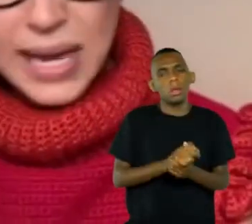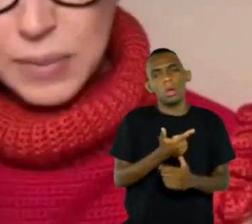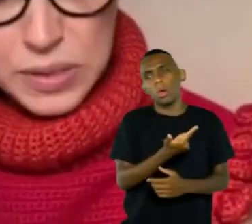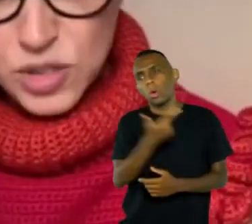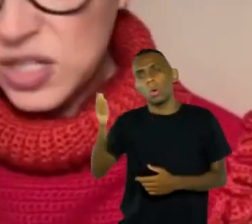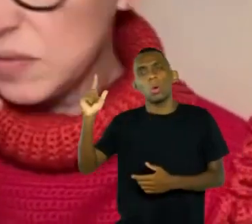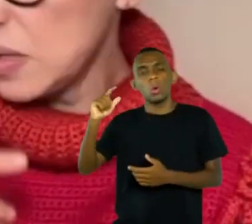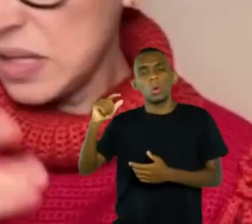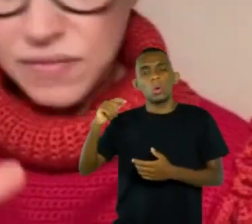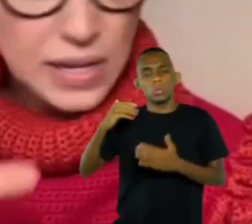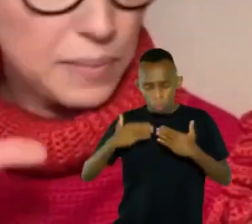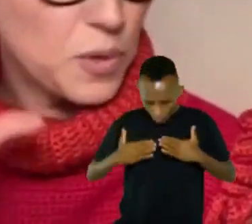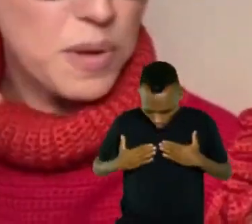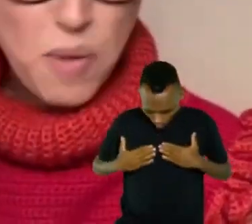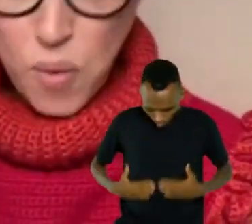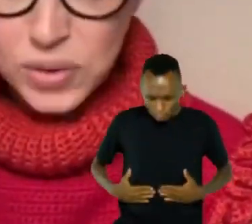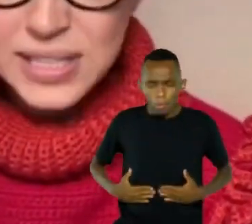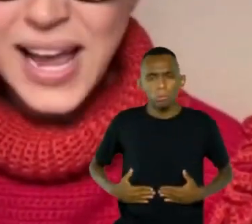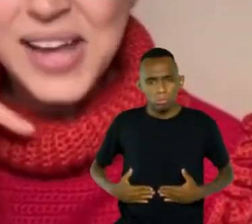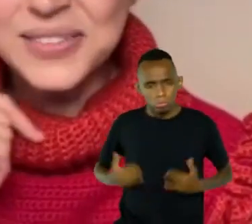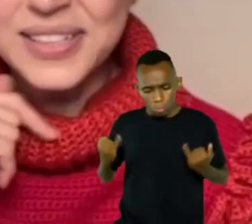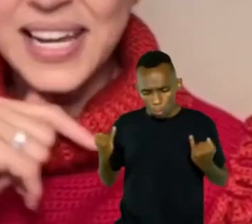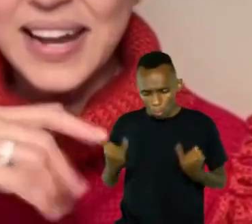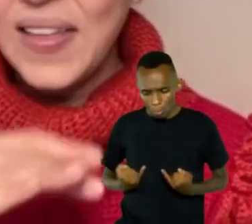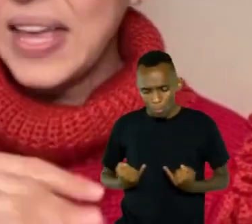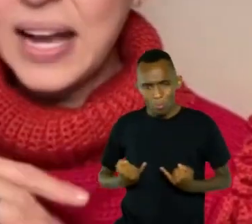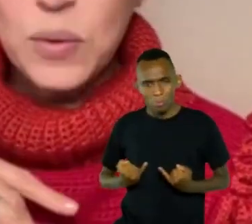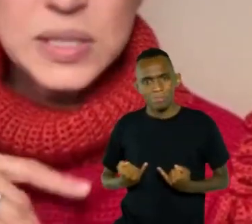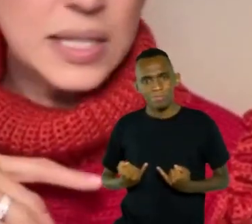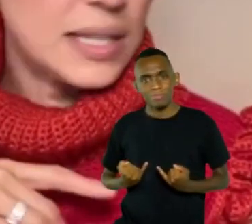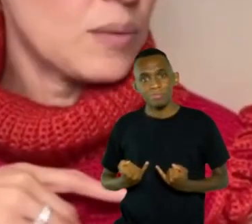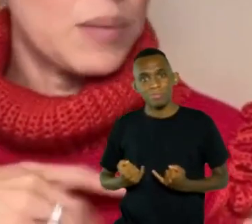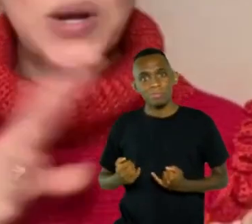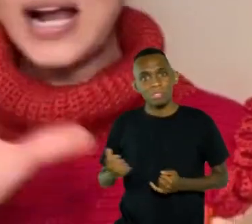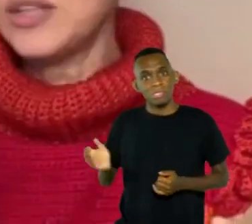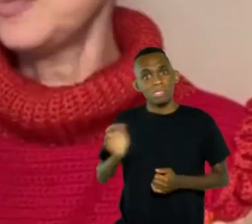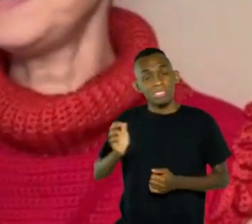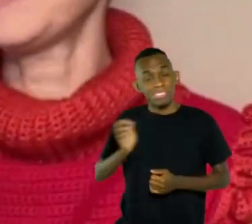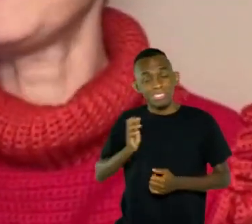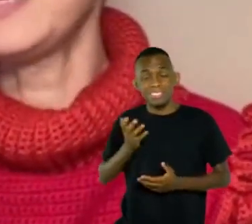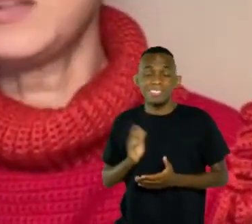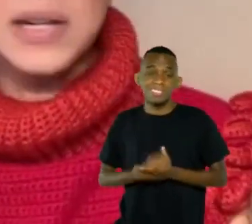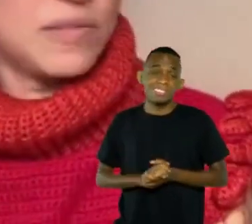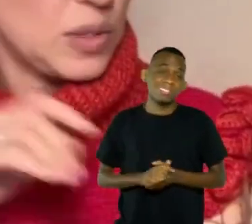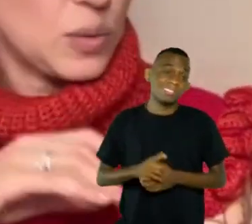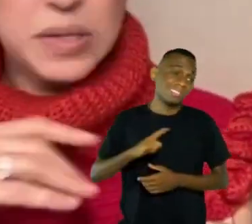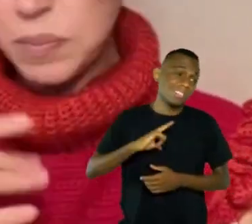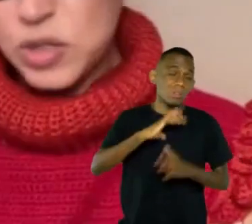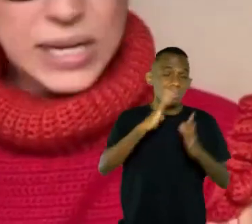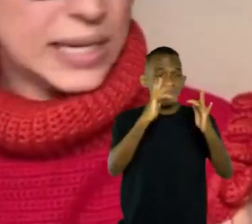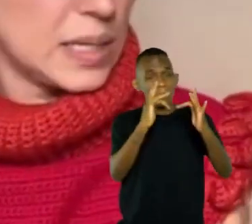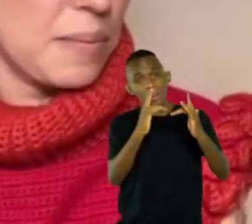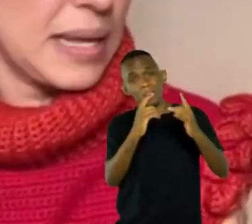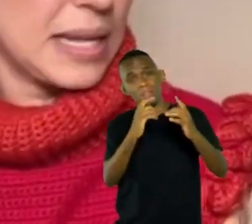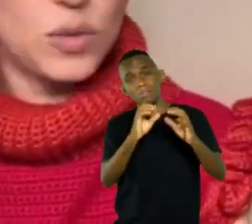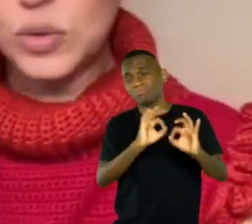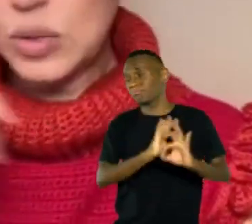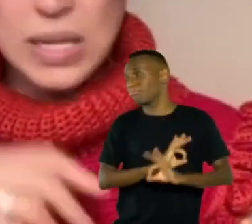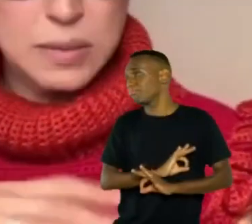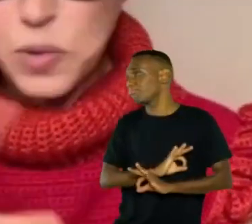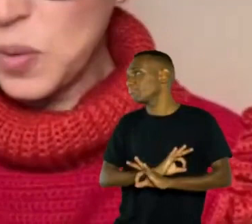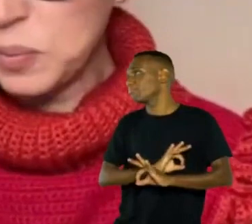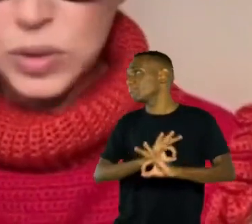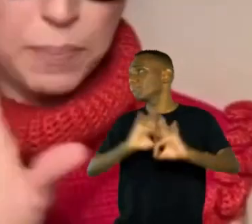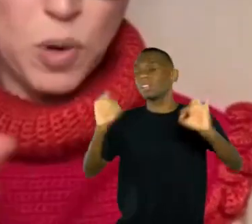conta bancária positiva, e você fala, o meu é o contrário, né? É a outra que tem um namorado perfeito e maravilhoso, que pediu ela em casamento,